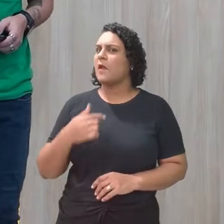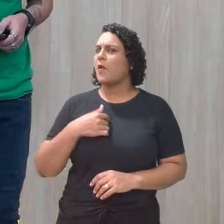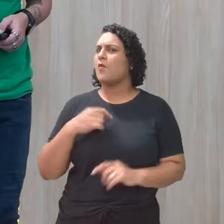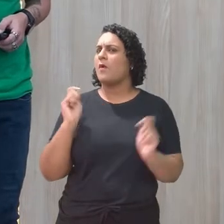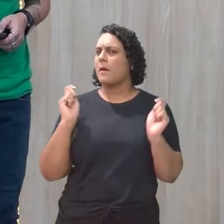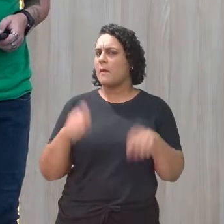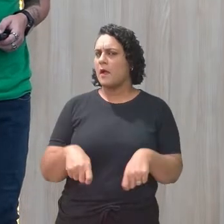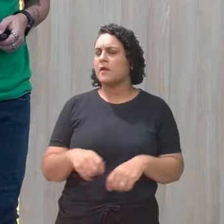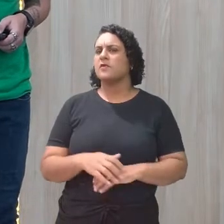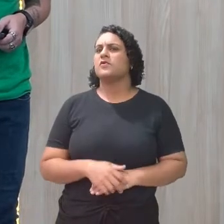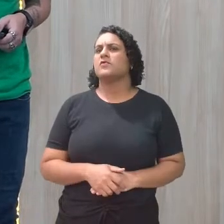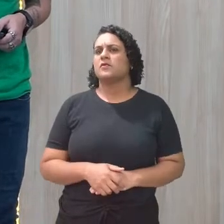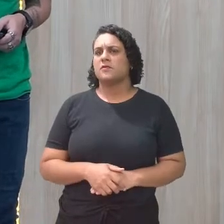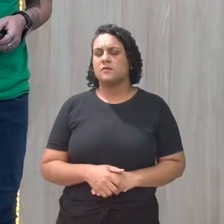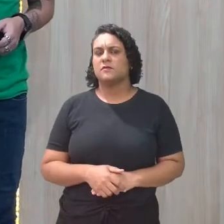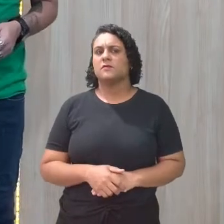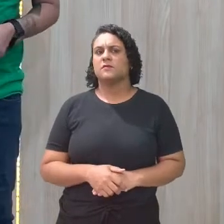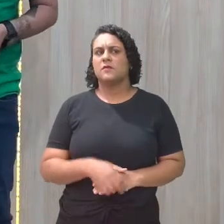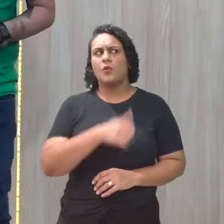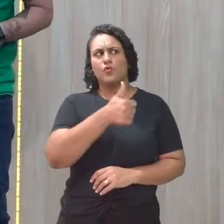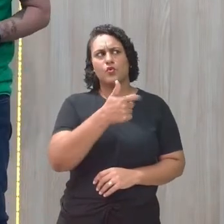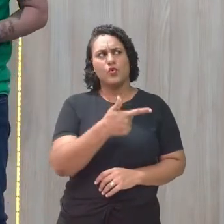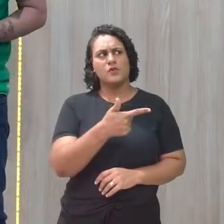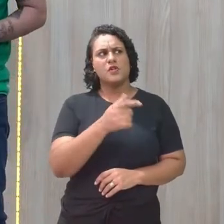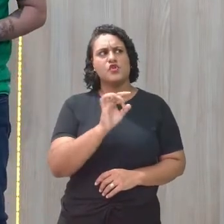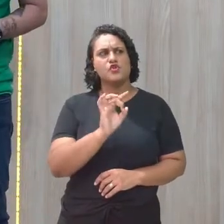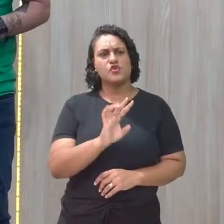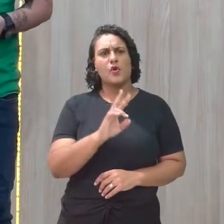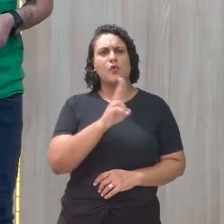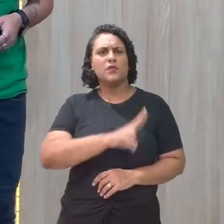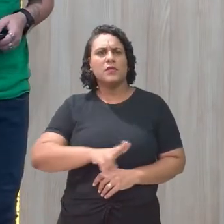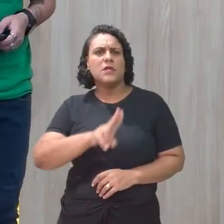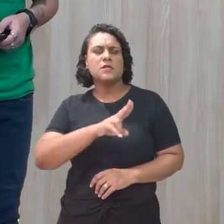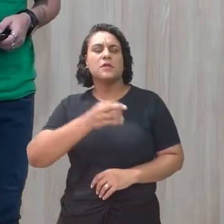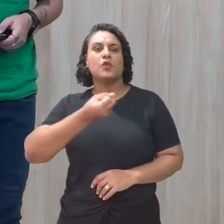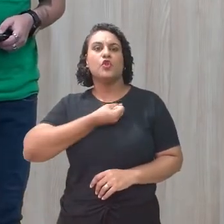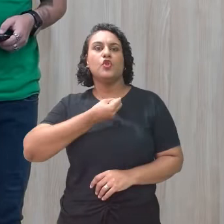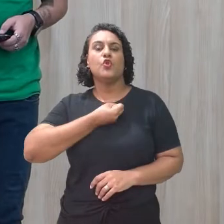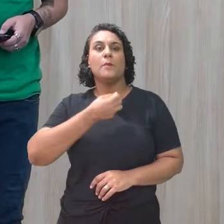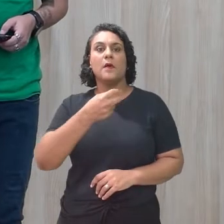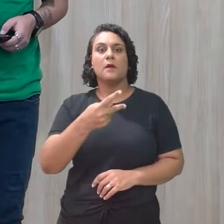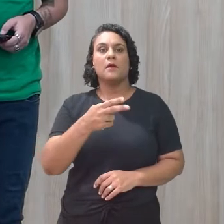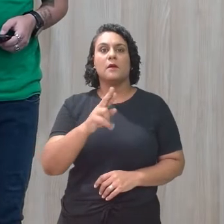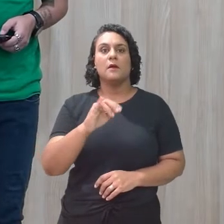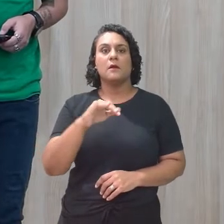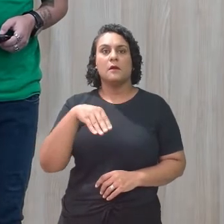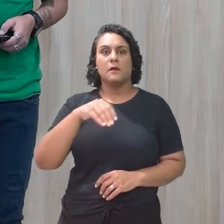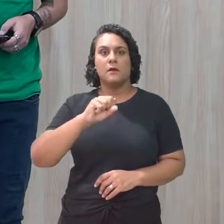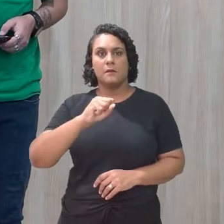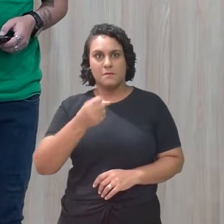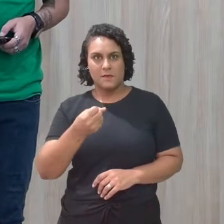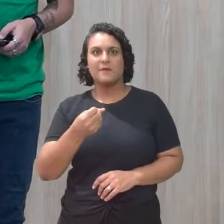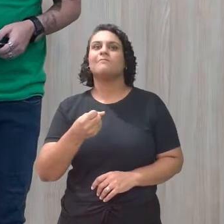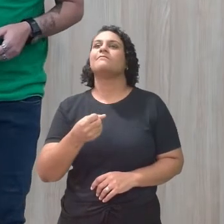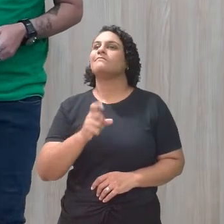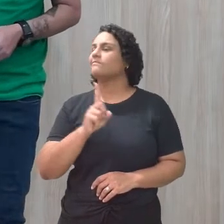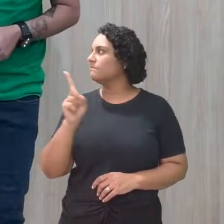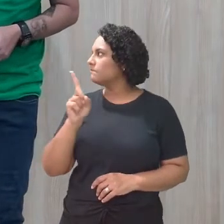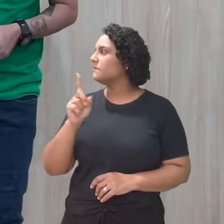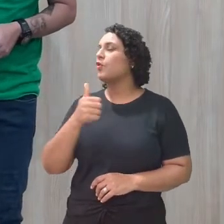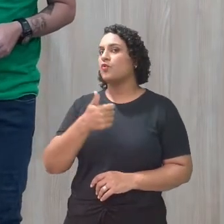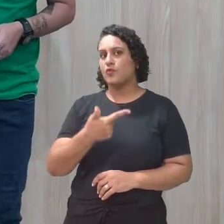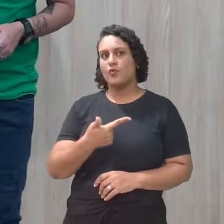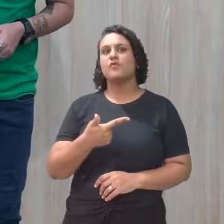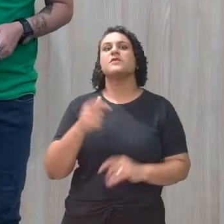12 apenas com a multiplicação de números primos. Percebe que eu consigo fazer isso com o número 12, no caso